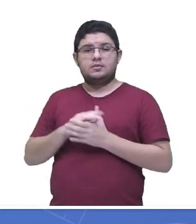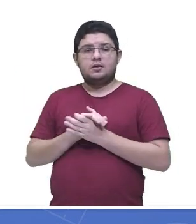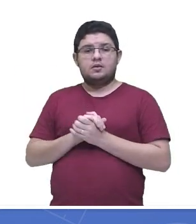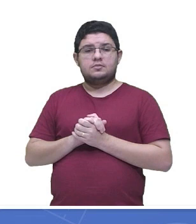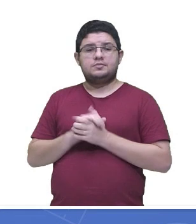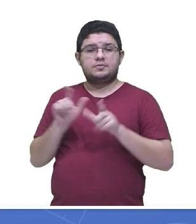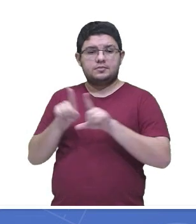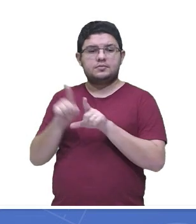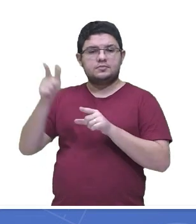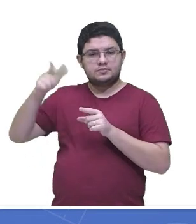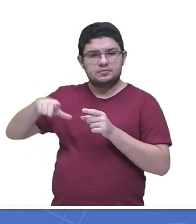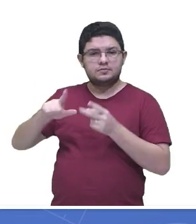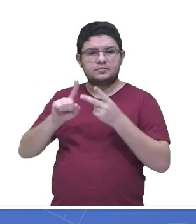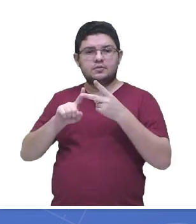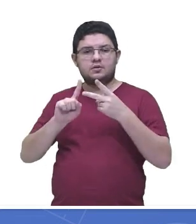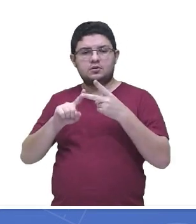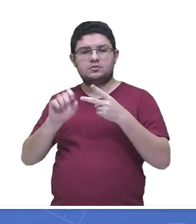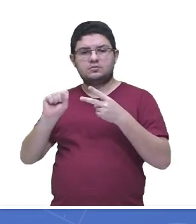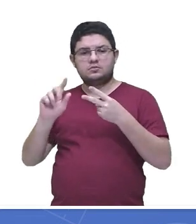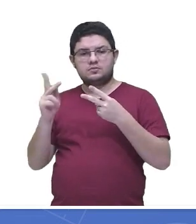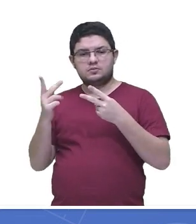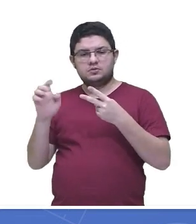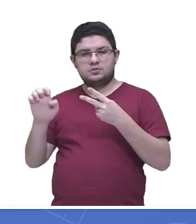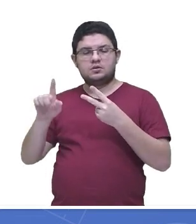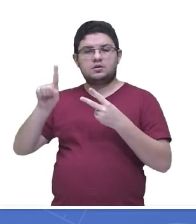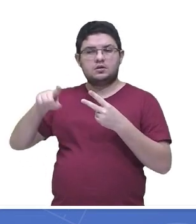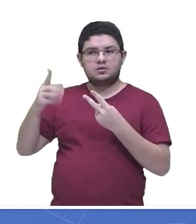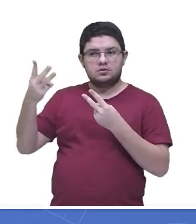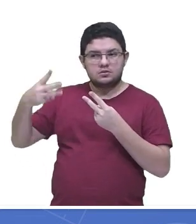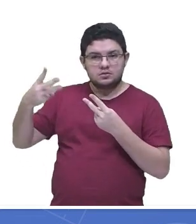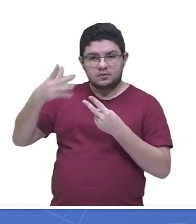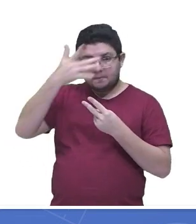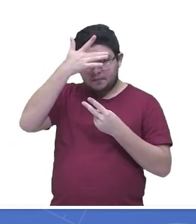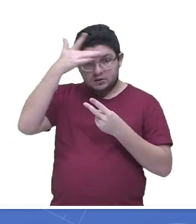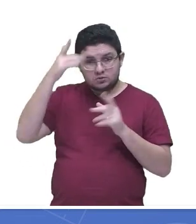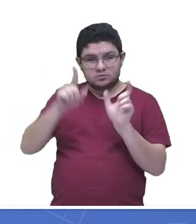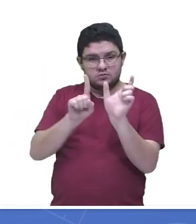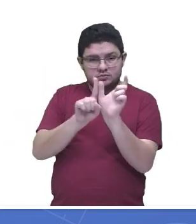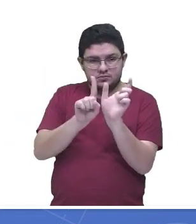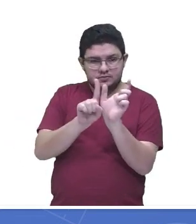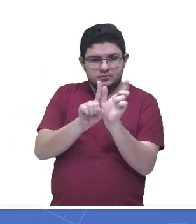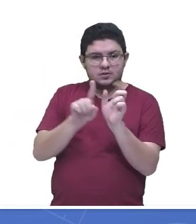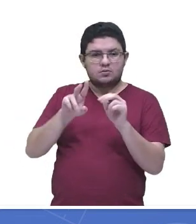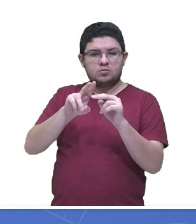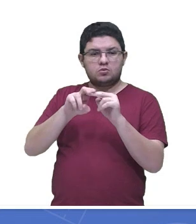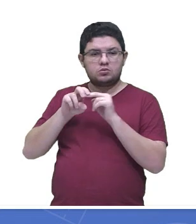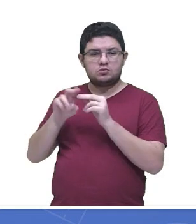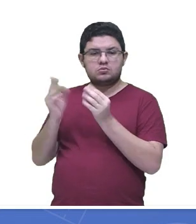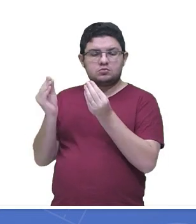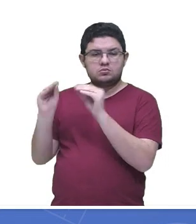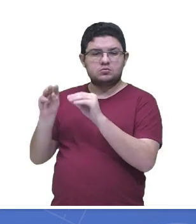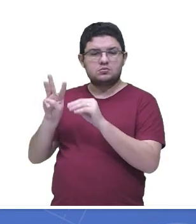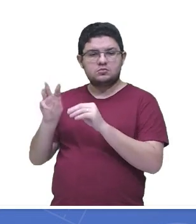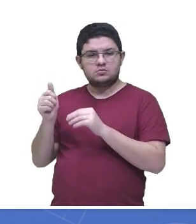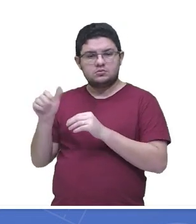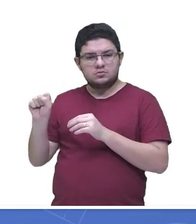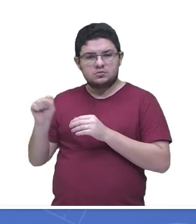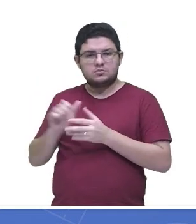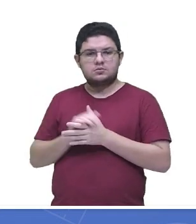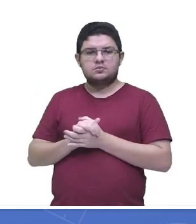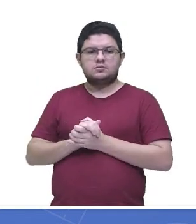ela. She é a terceira pessoa do singular, por isso que eu vou usar was. She was listening. Olha aqui